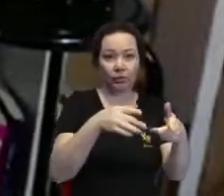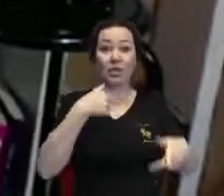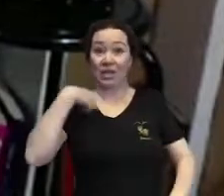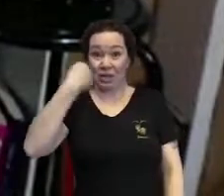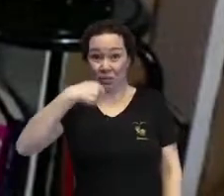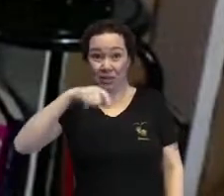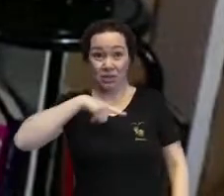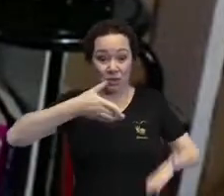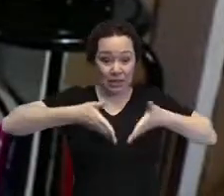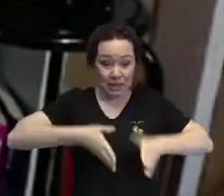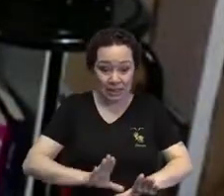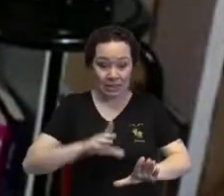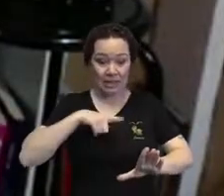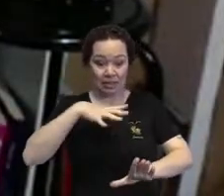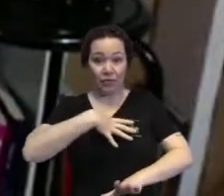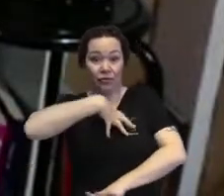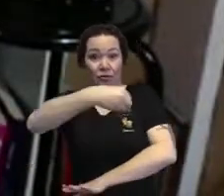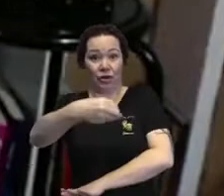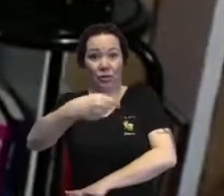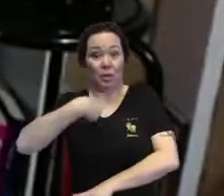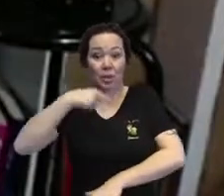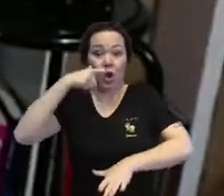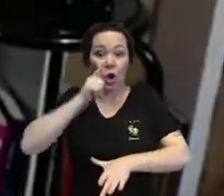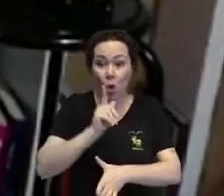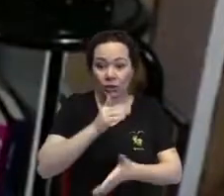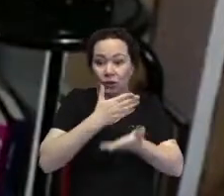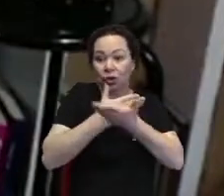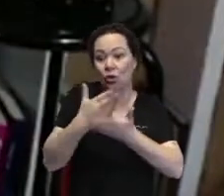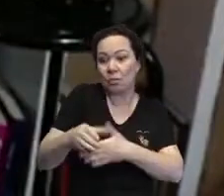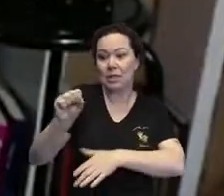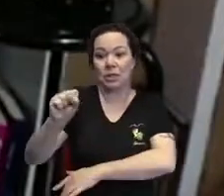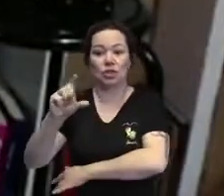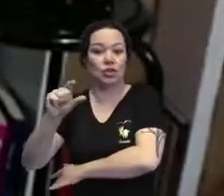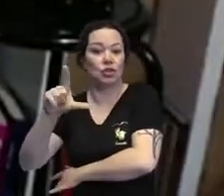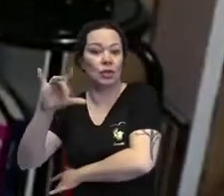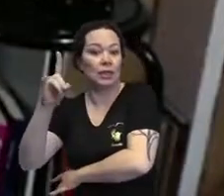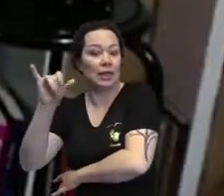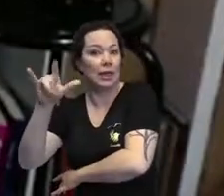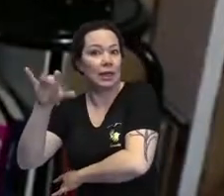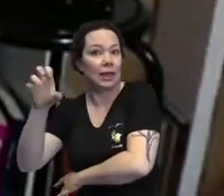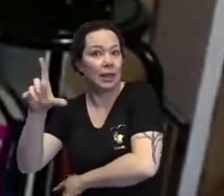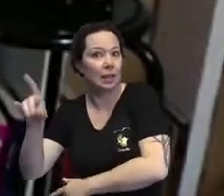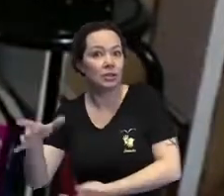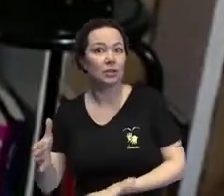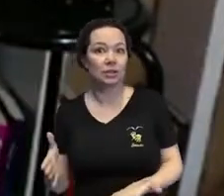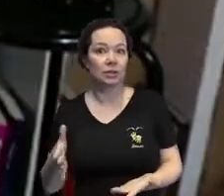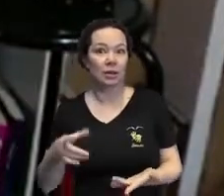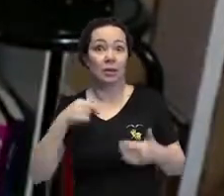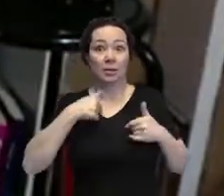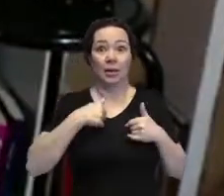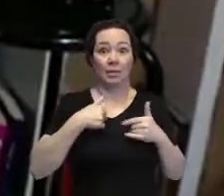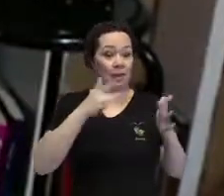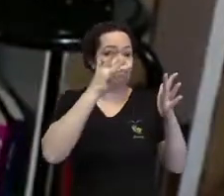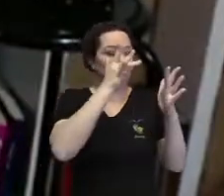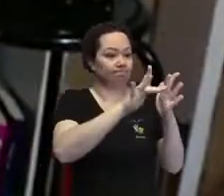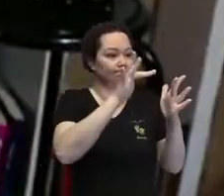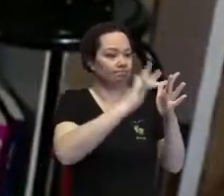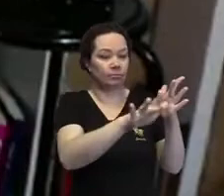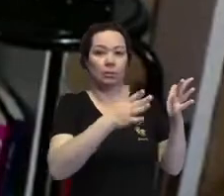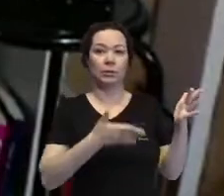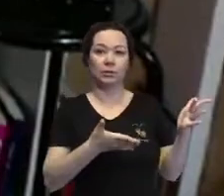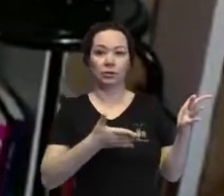minha solidariedade? Para que eu entenda todo o malefício que o capacitismo provoca na minha